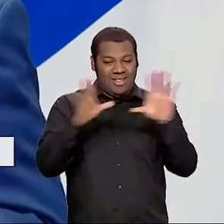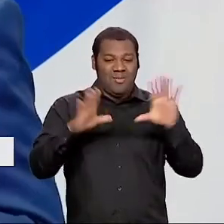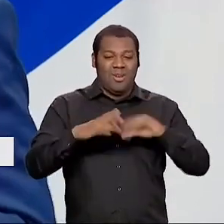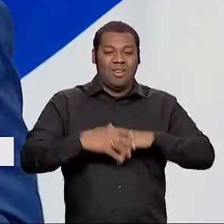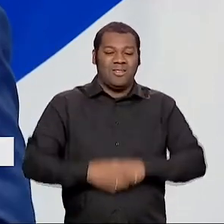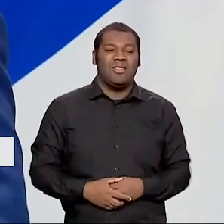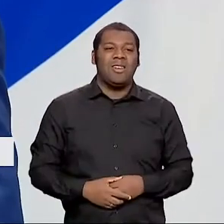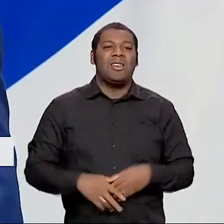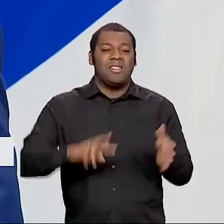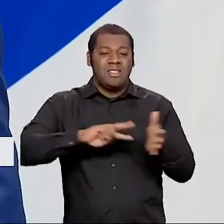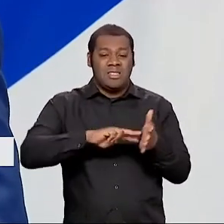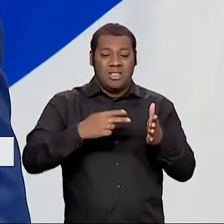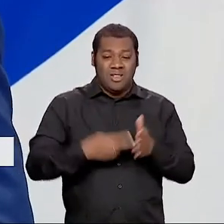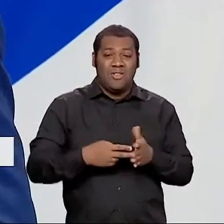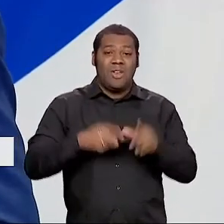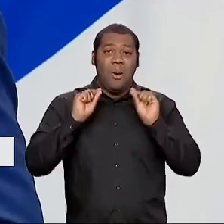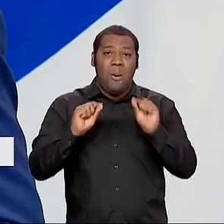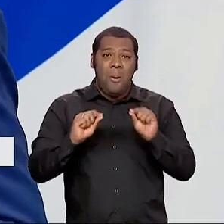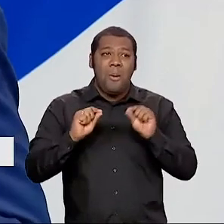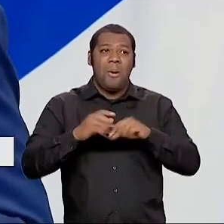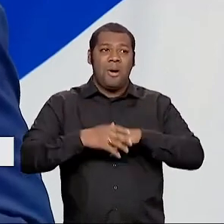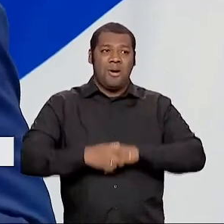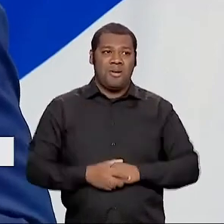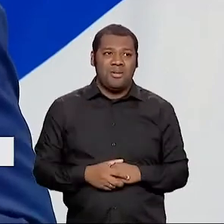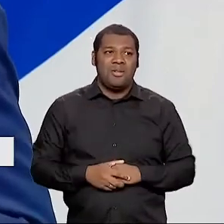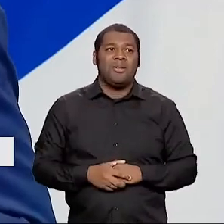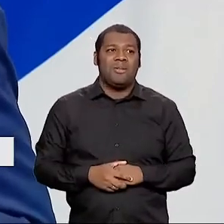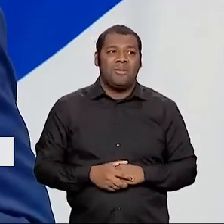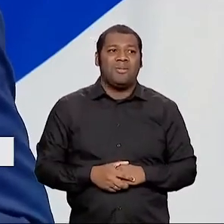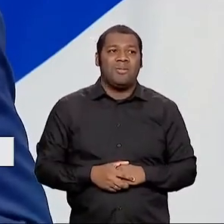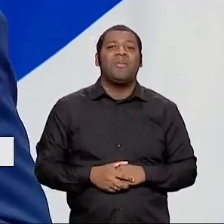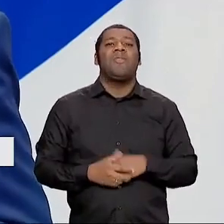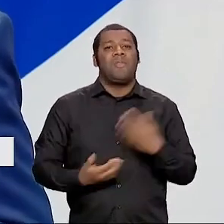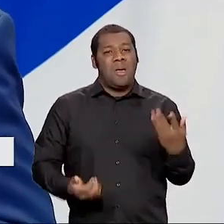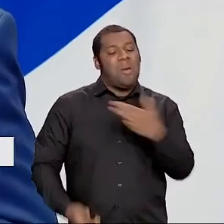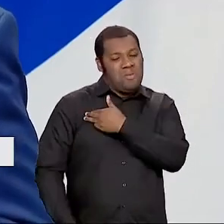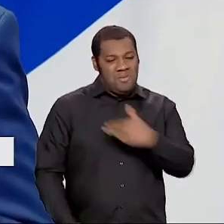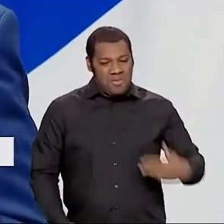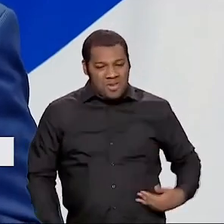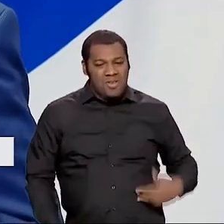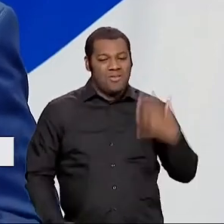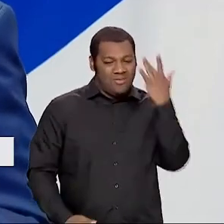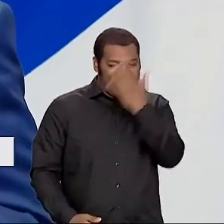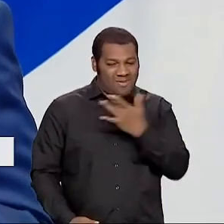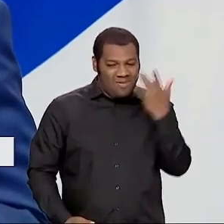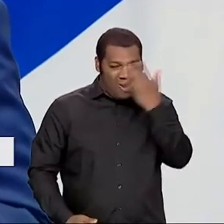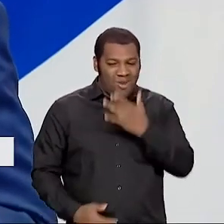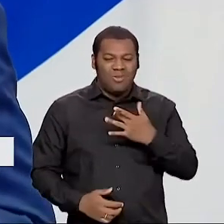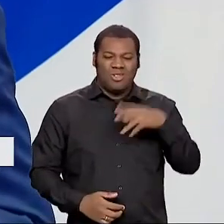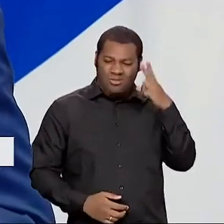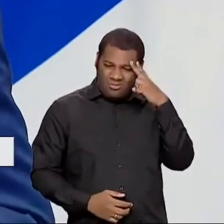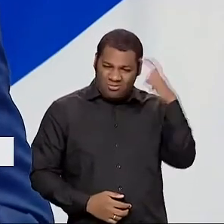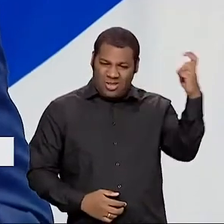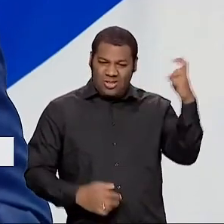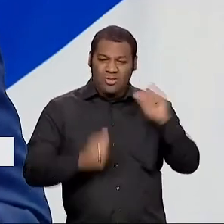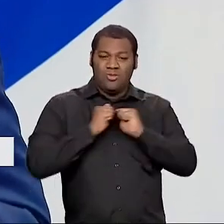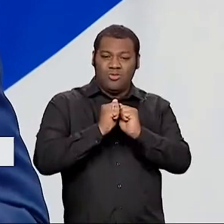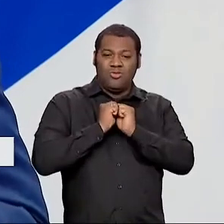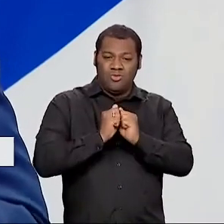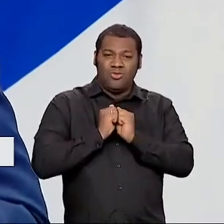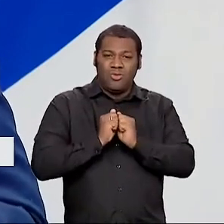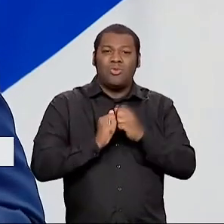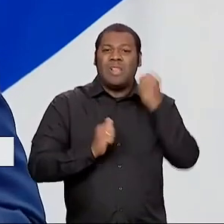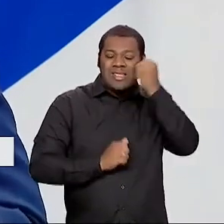que ter habilidade para construir essa maioria, e o Haddad tem sido um mestre nisso, junto com o Jacques Wagner,